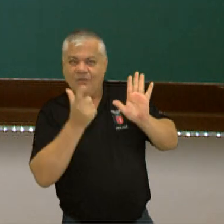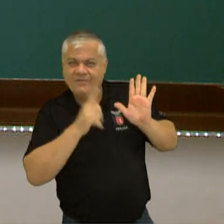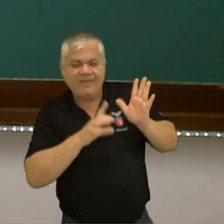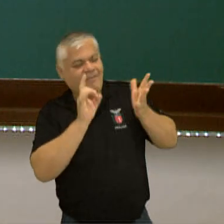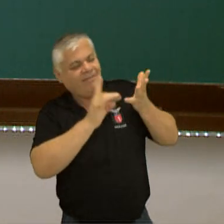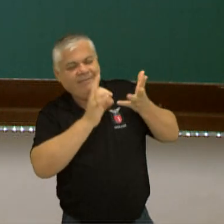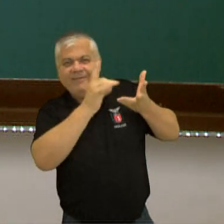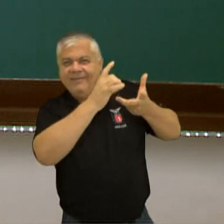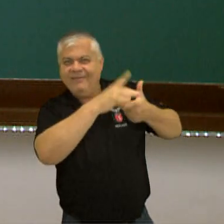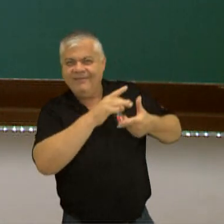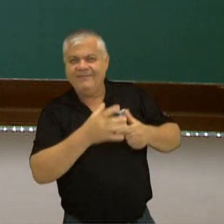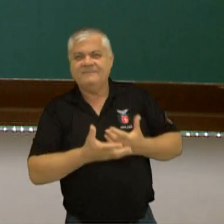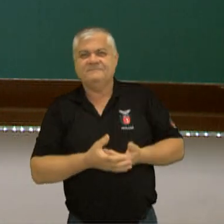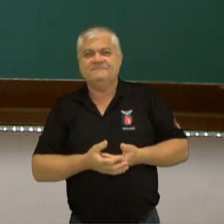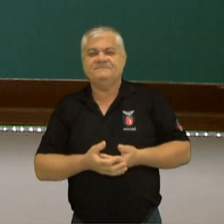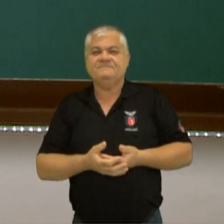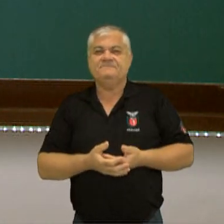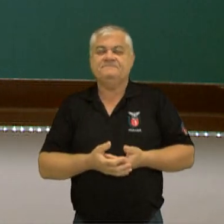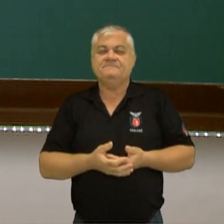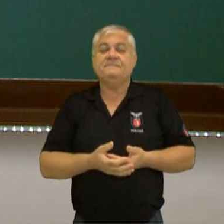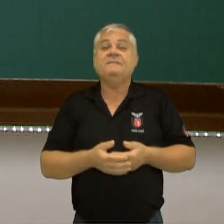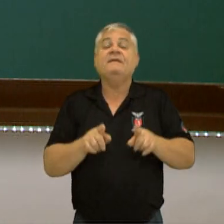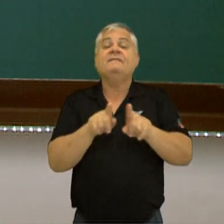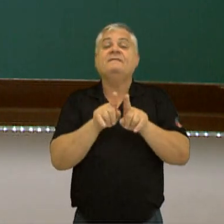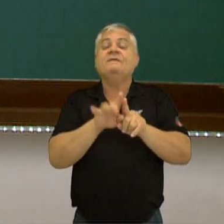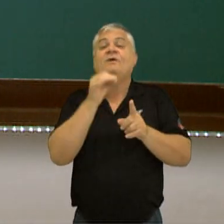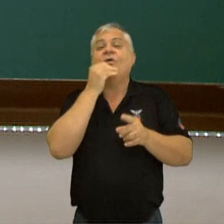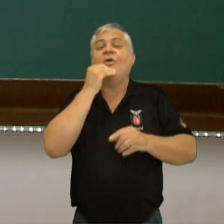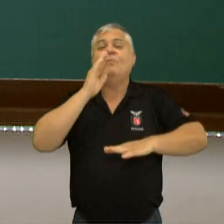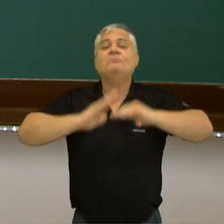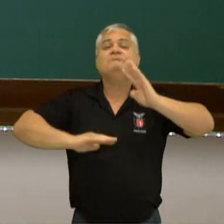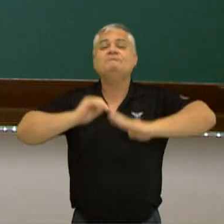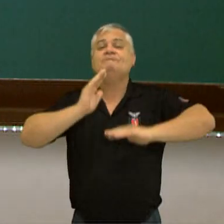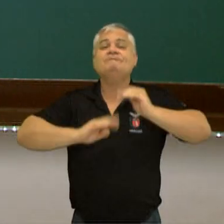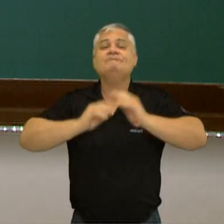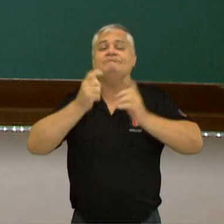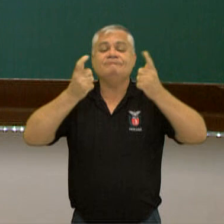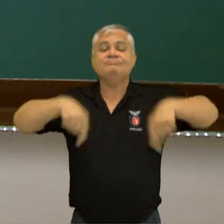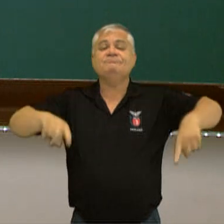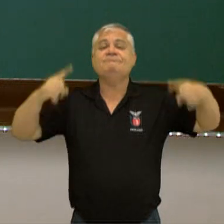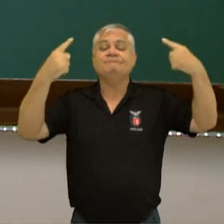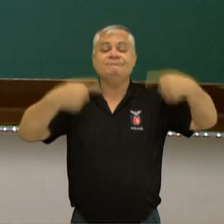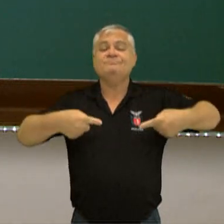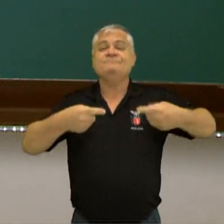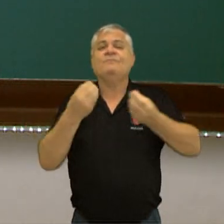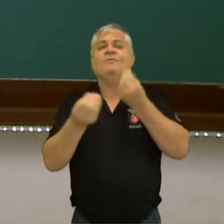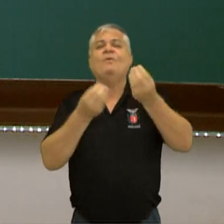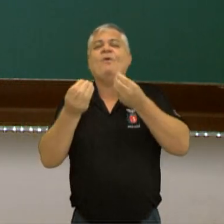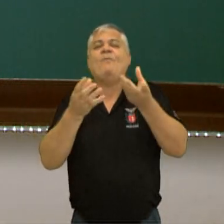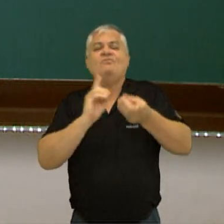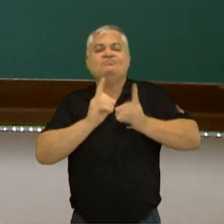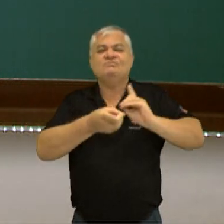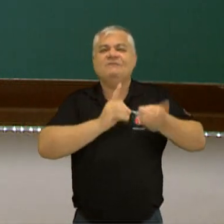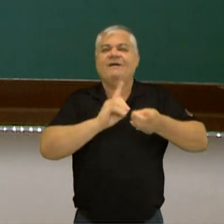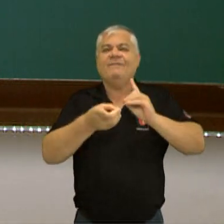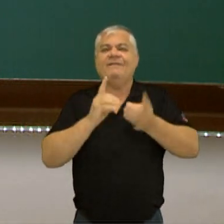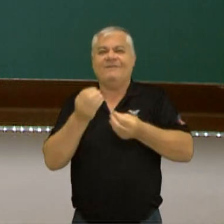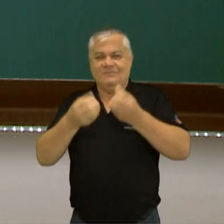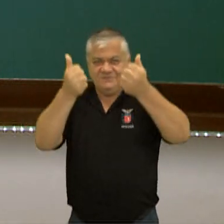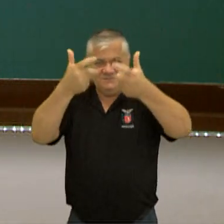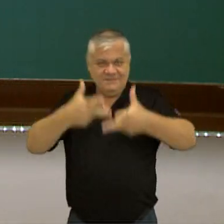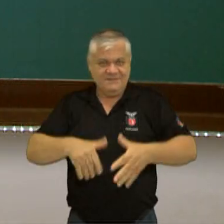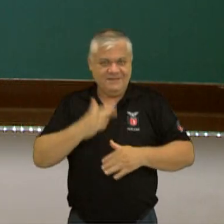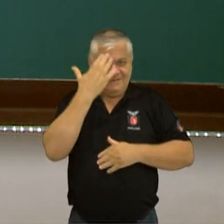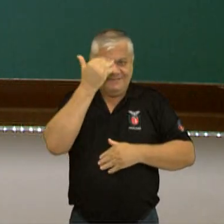explicar? E você sabe como que se pratica? Como que é o jogo em si? Como que é feita a dinâmica do jogo? Você sabe explicar? Se